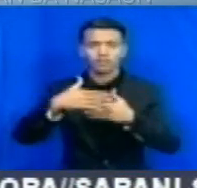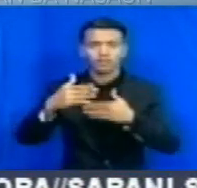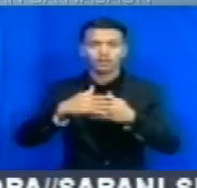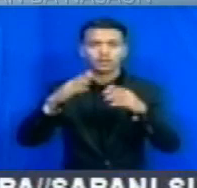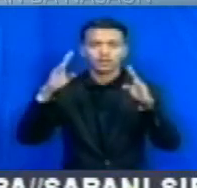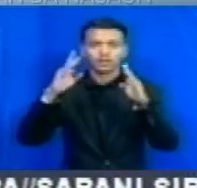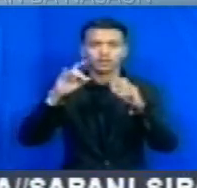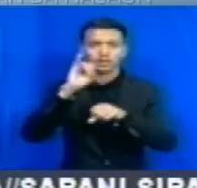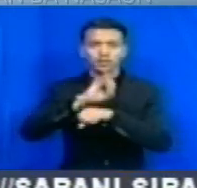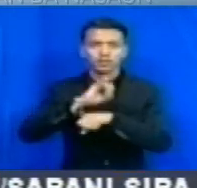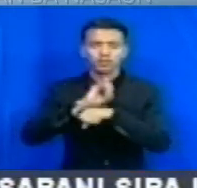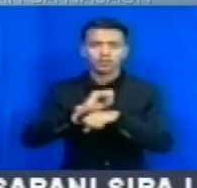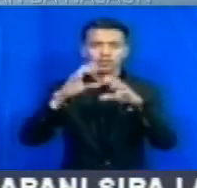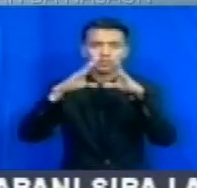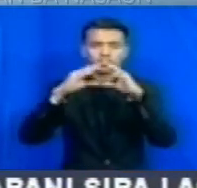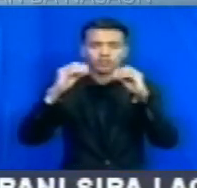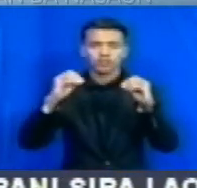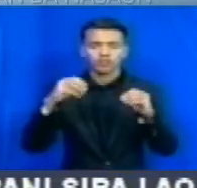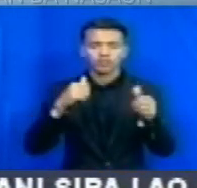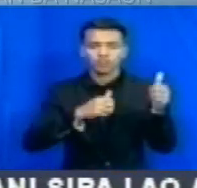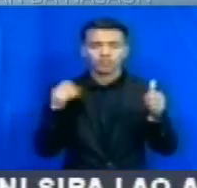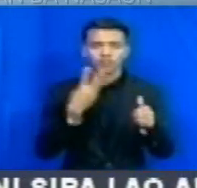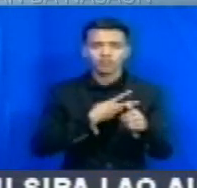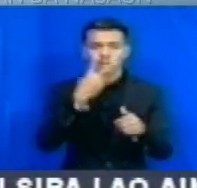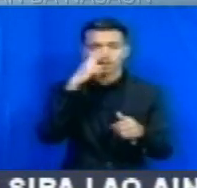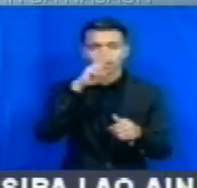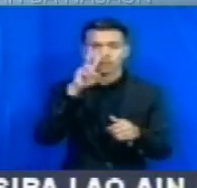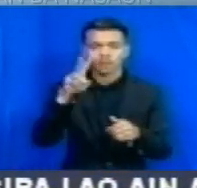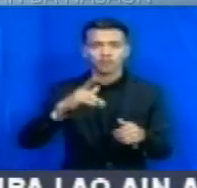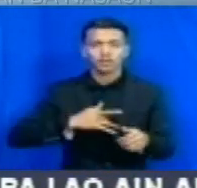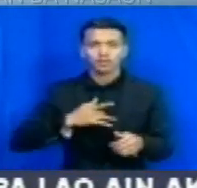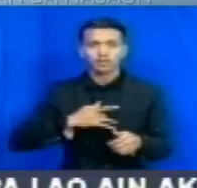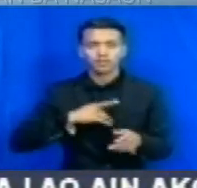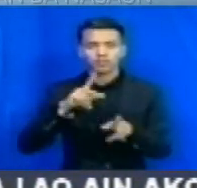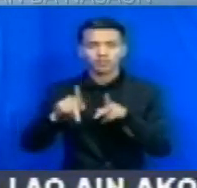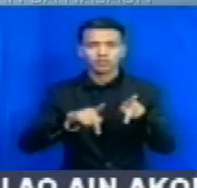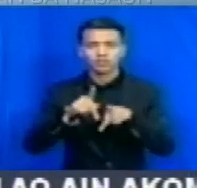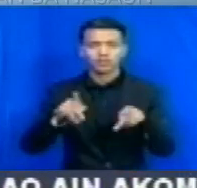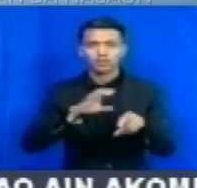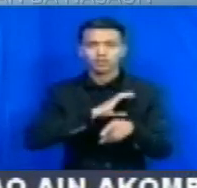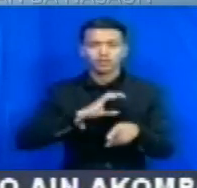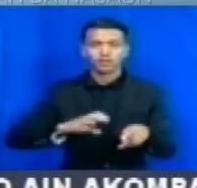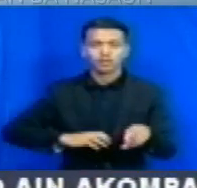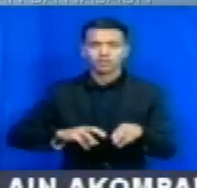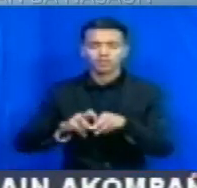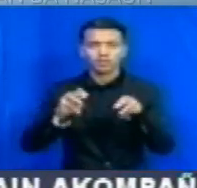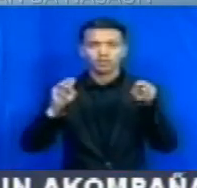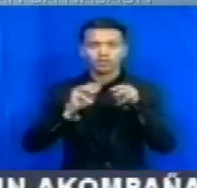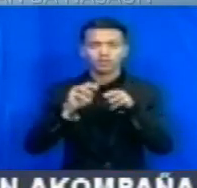uma creda universal e a Vaticano. Turmeita acompanha sentimento Sarani Católica, município